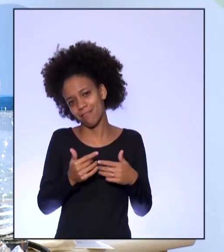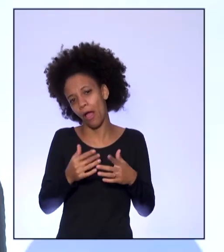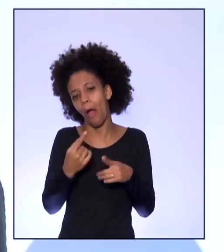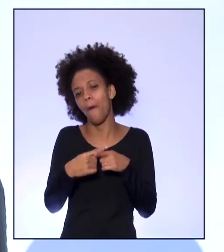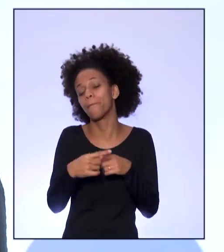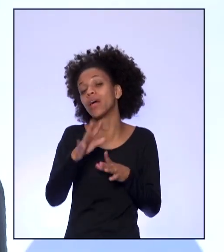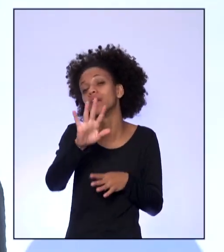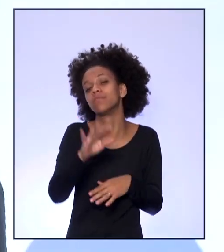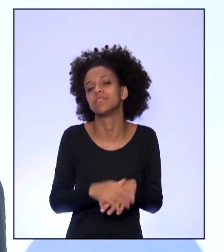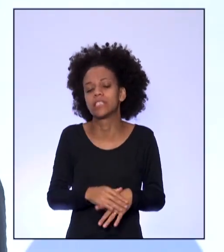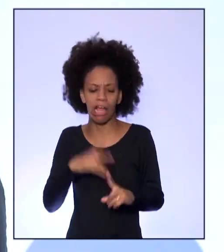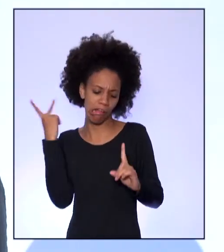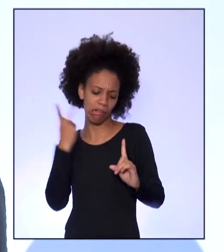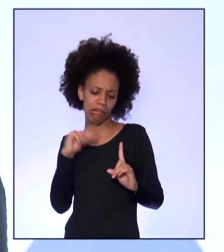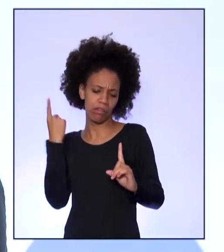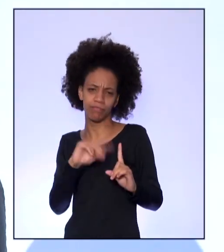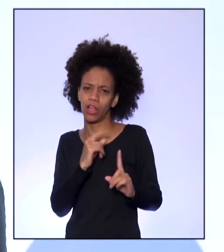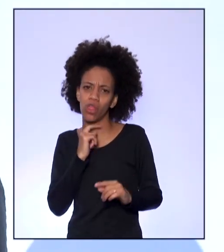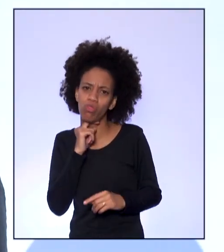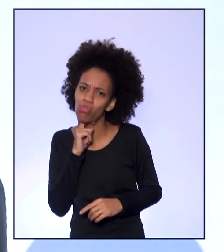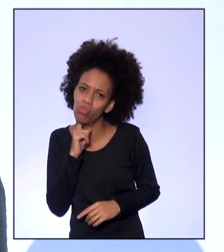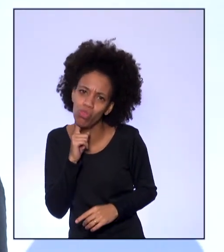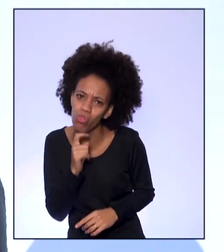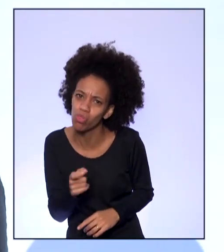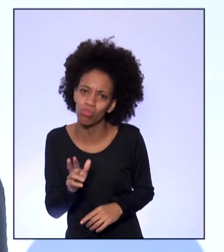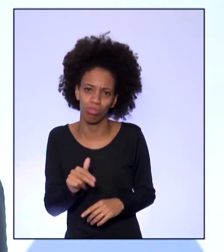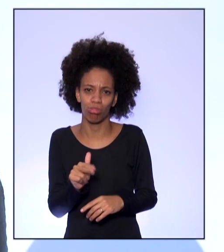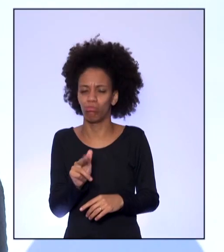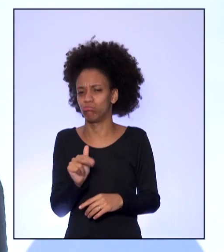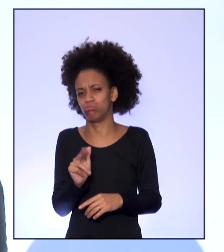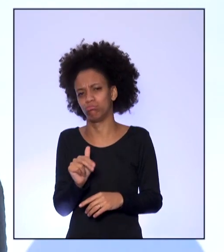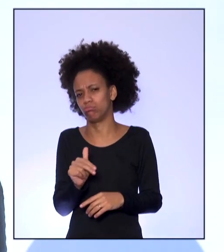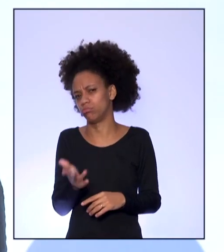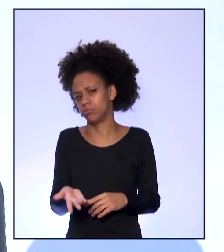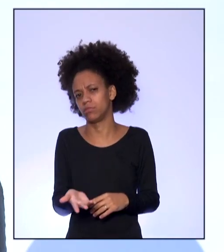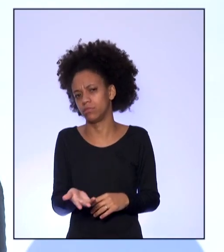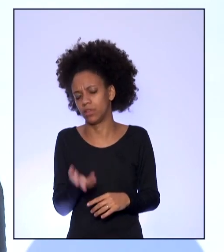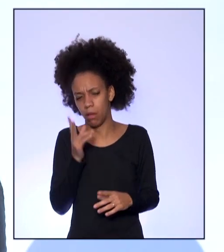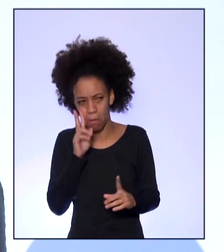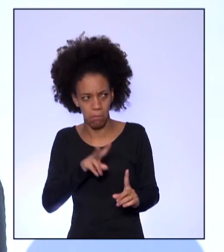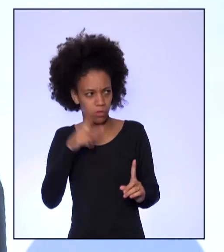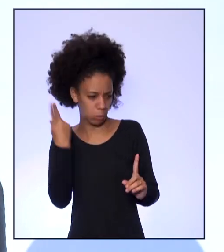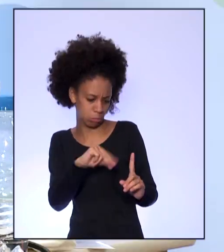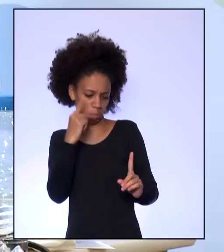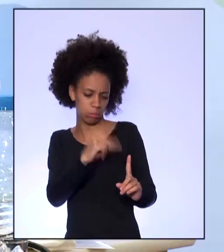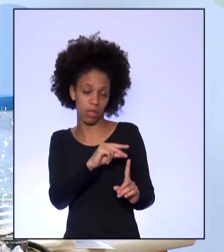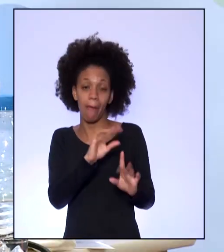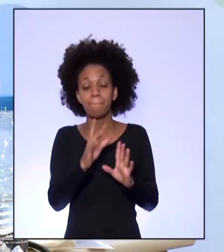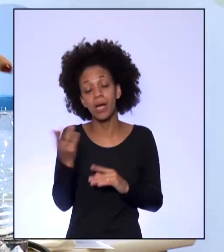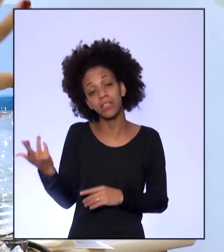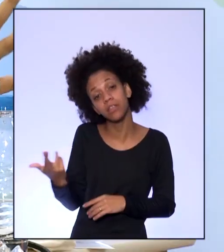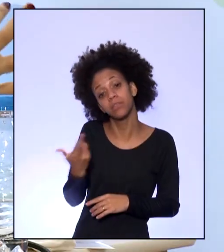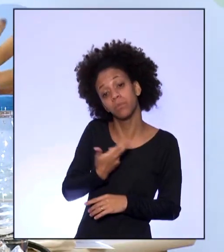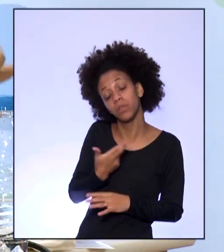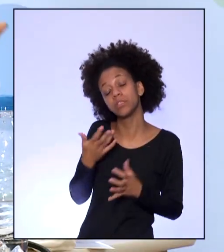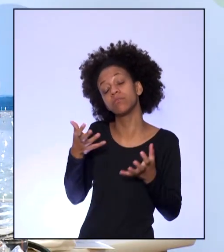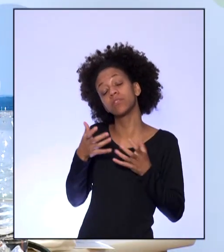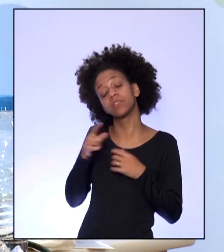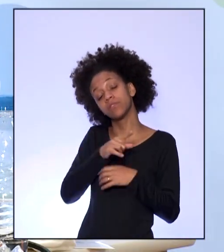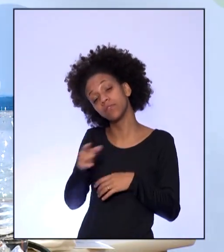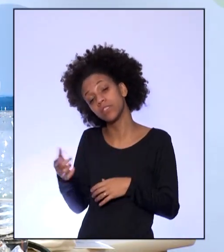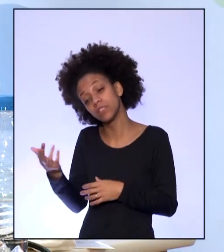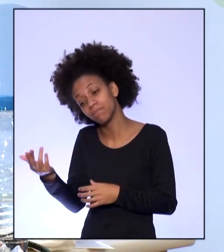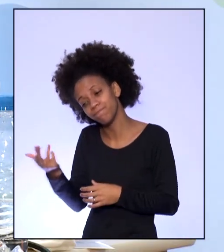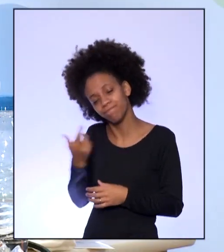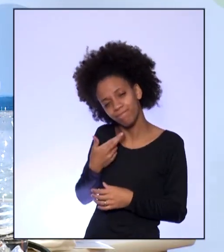levantando o bastão para atacar na cabeça do outro e achou graça nisso. Mas a resposta que eu queria que vocês me